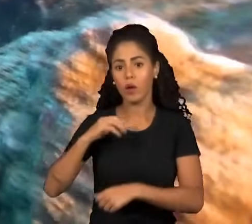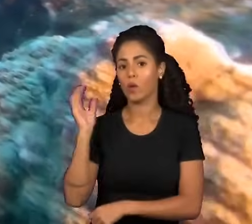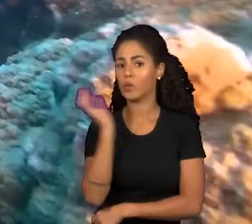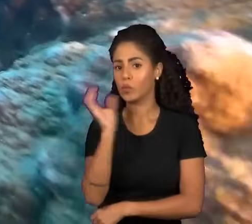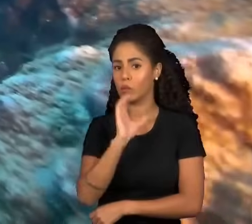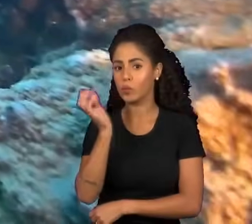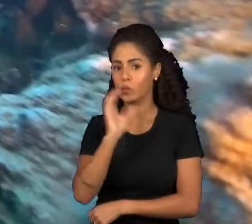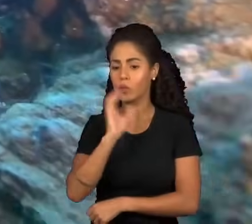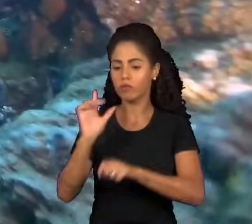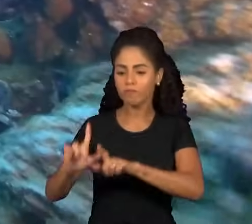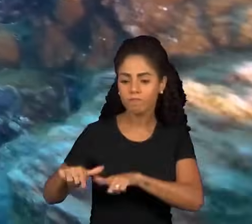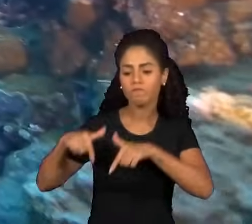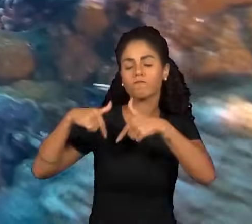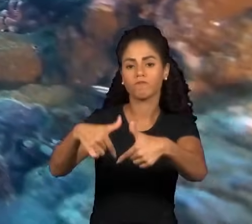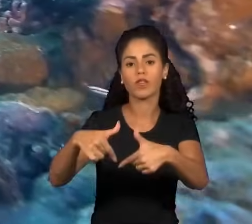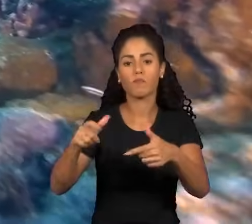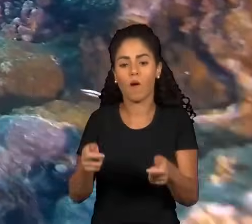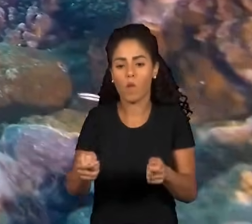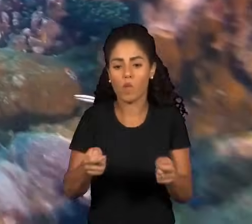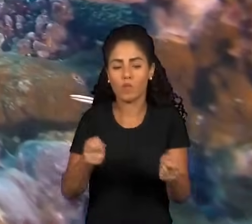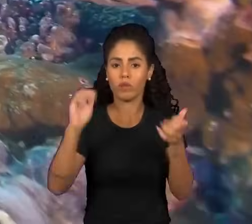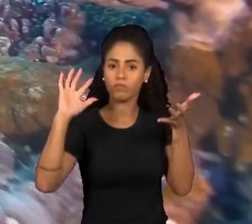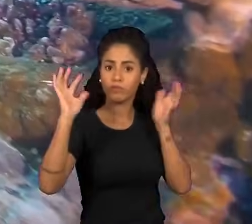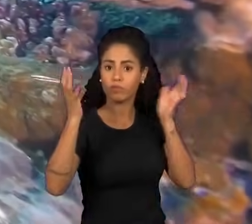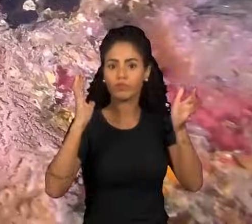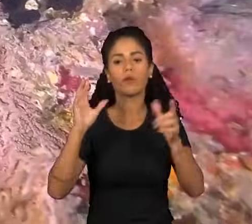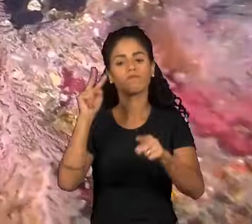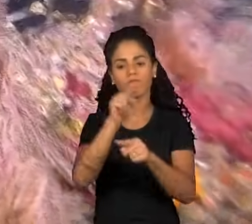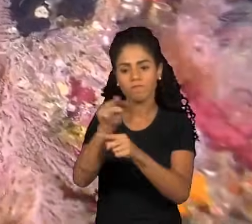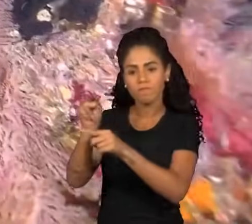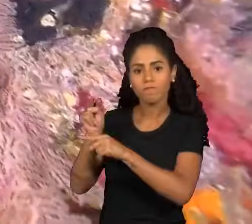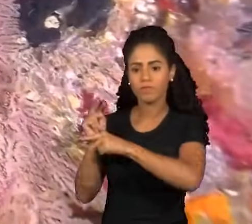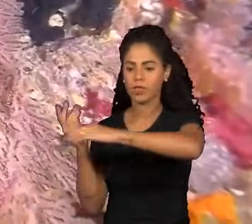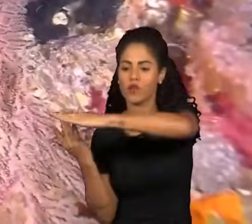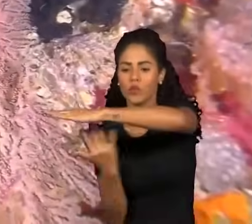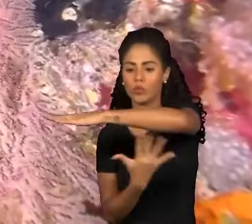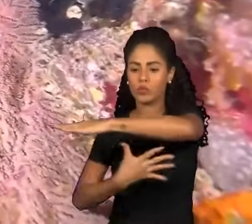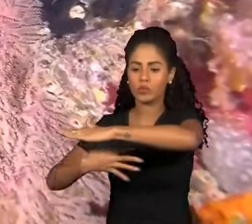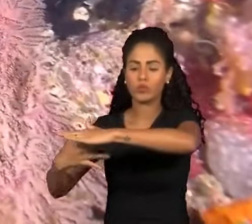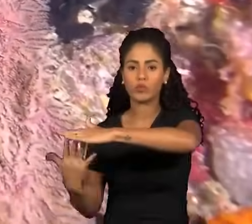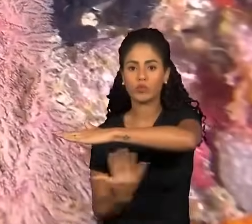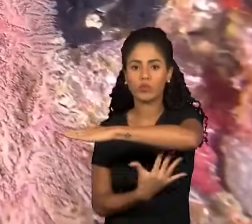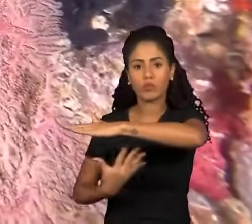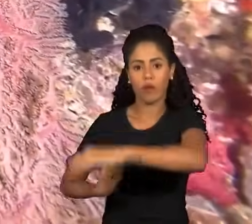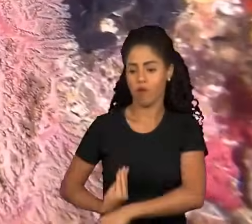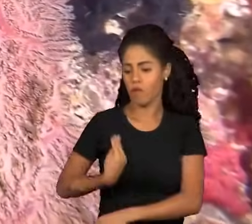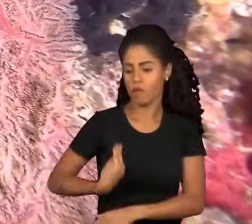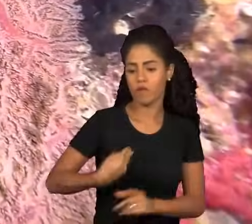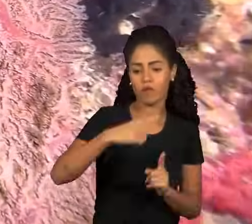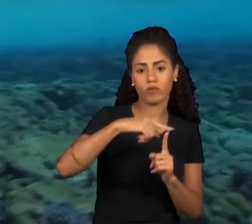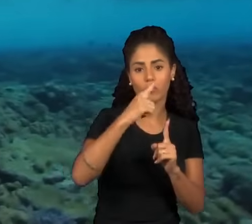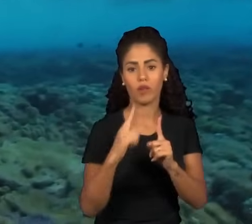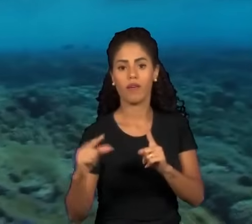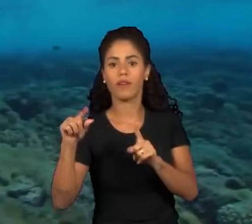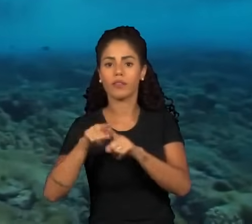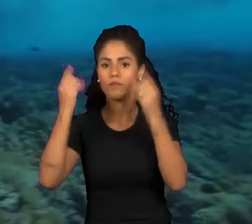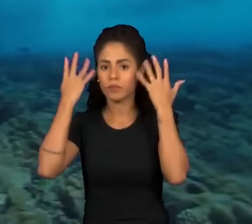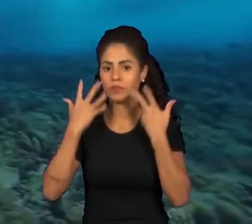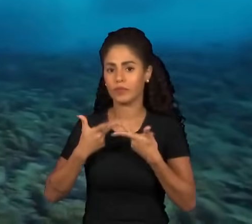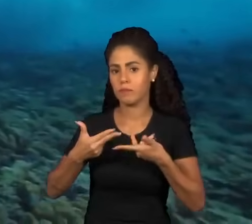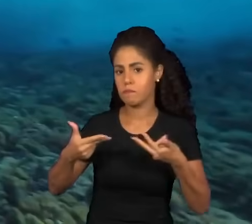contra o aquecimento global, precisamos proteger nossos ecossistemas, onde vivem as plantas e os